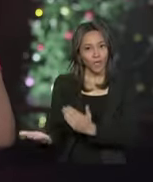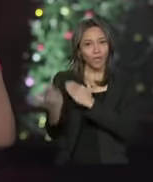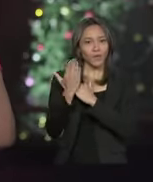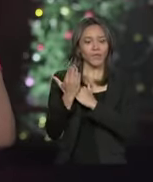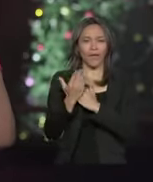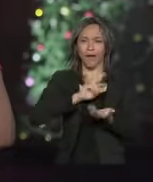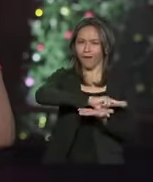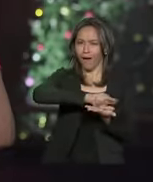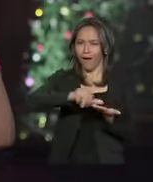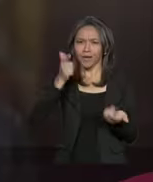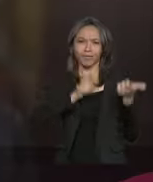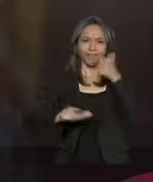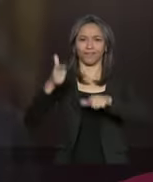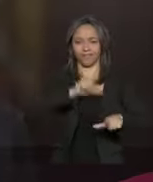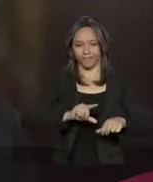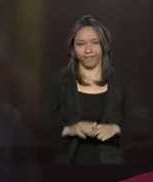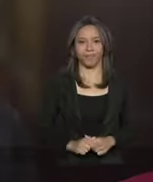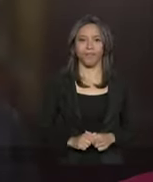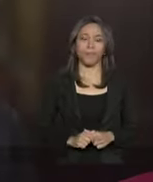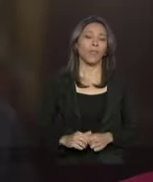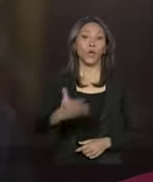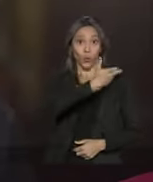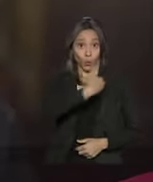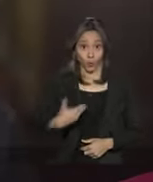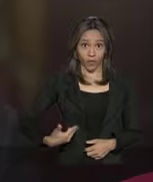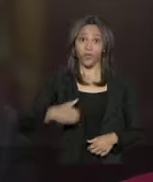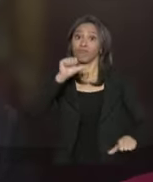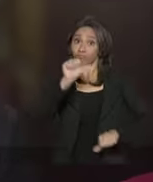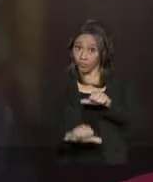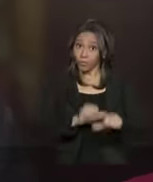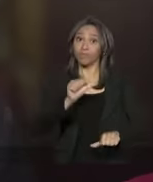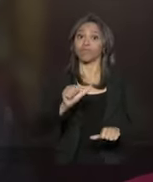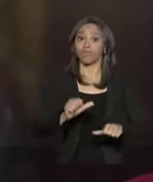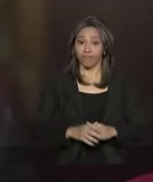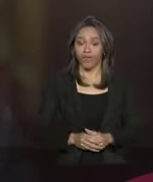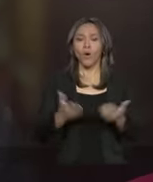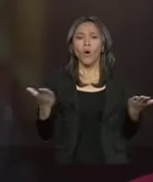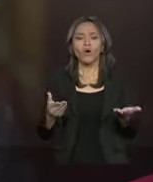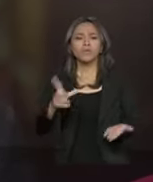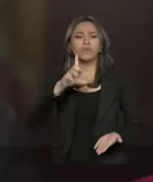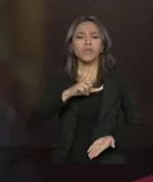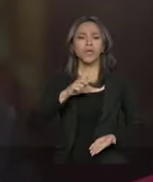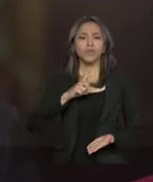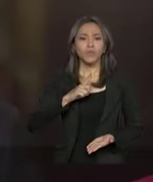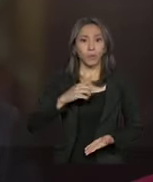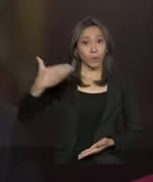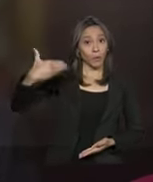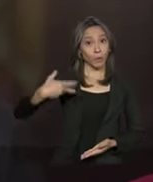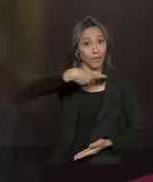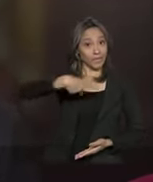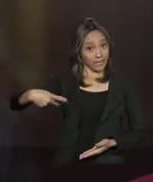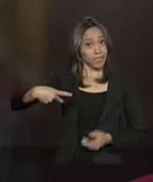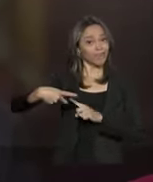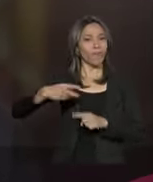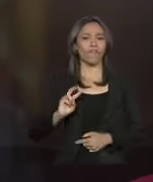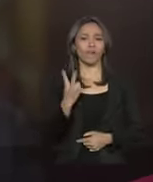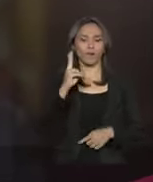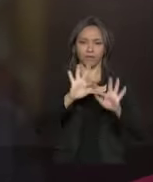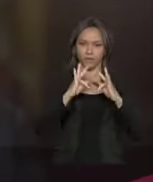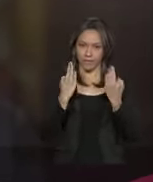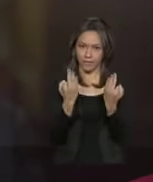a várias realizações o governo mudou hoje temos um presidente que valoriza a